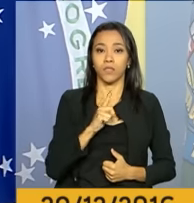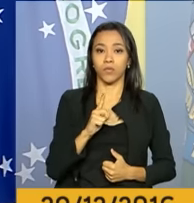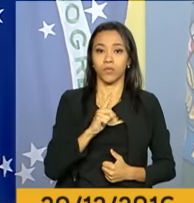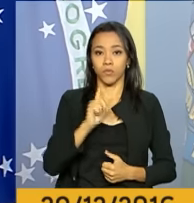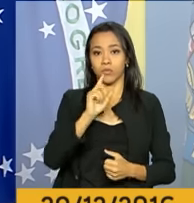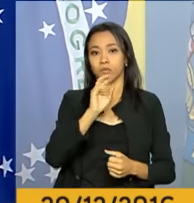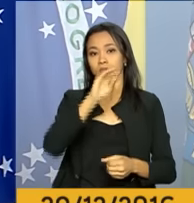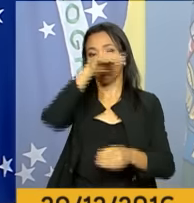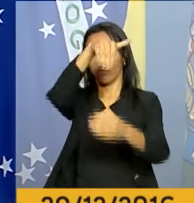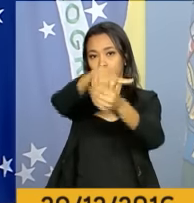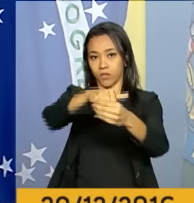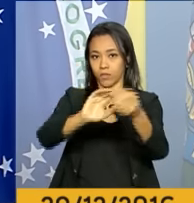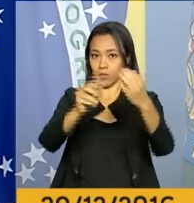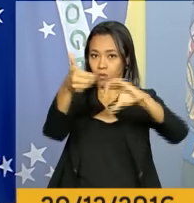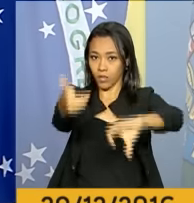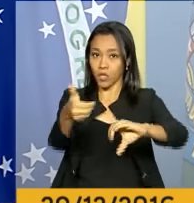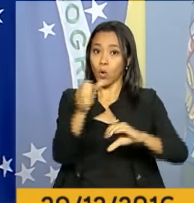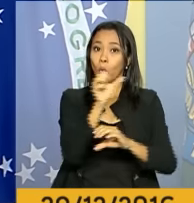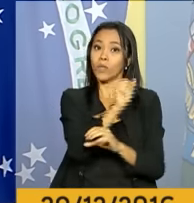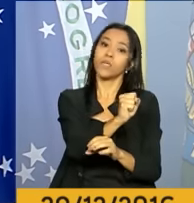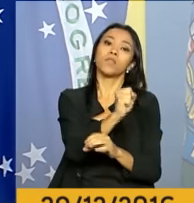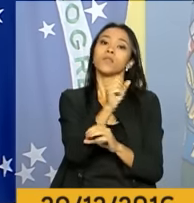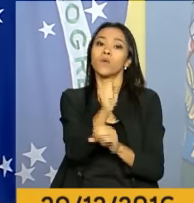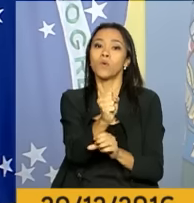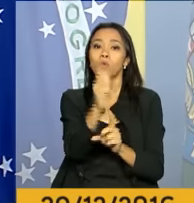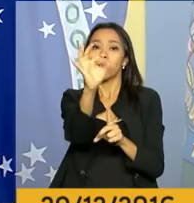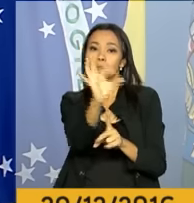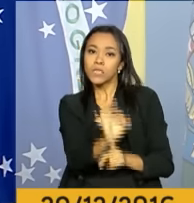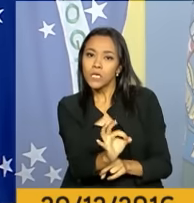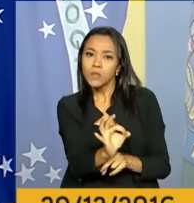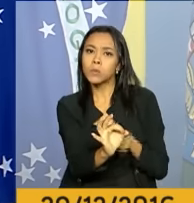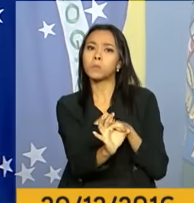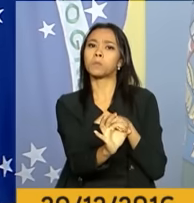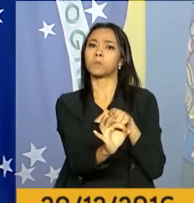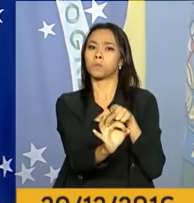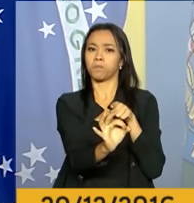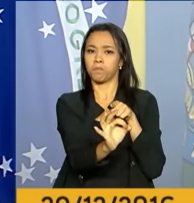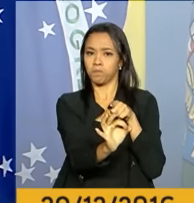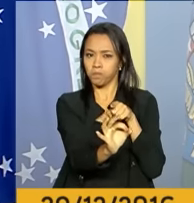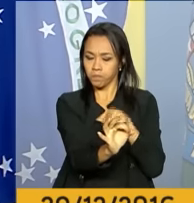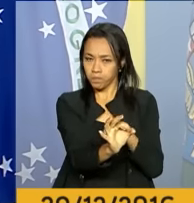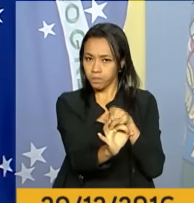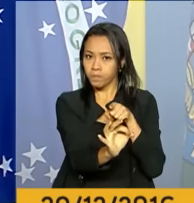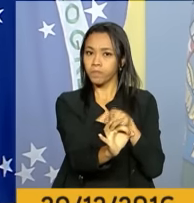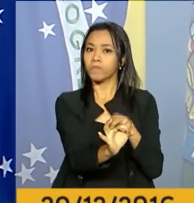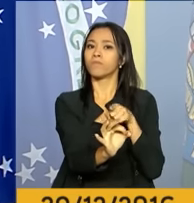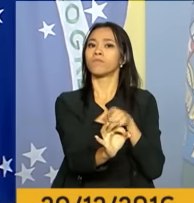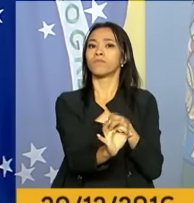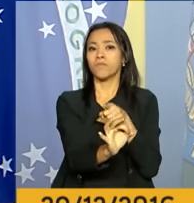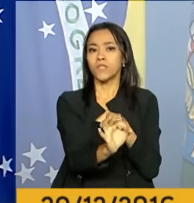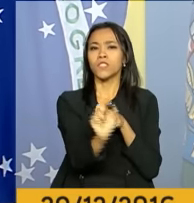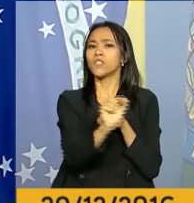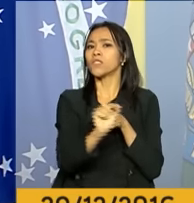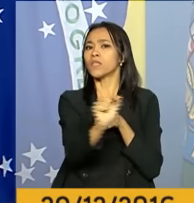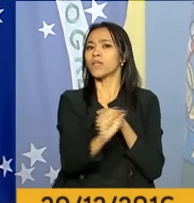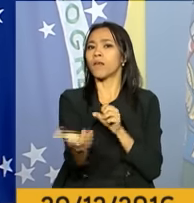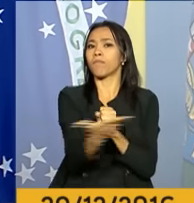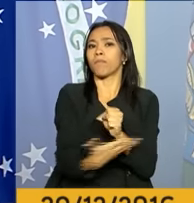Congresso Nacional 88% de fidelidade digamos assim da base eh